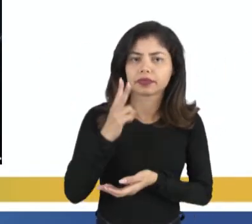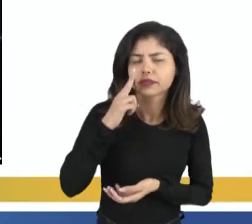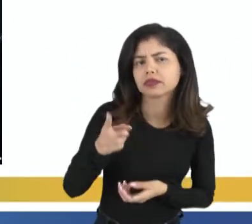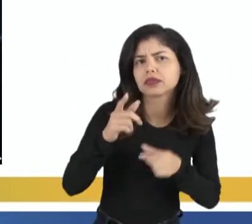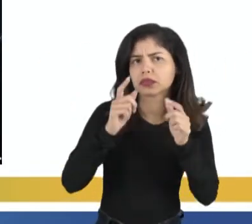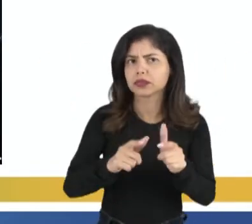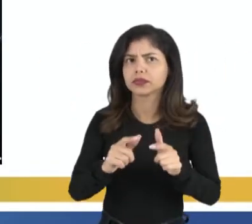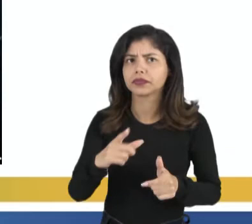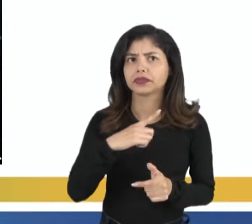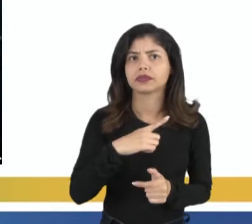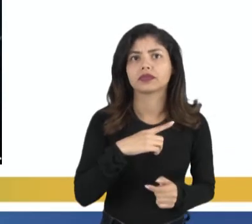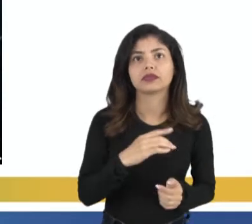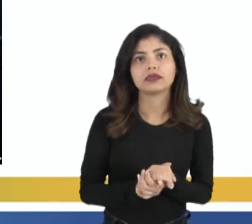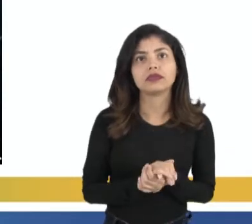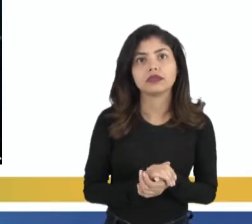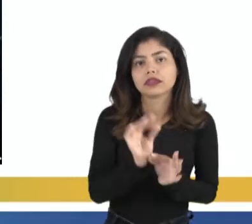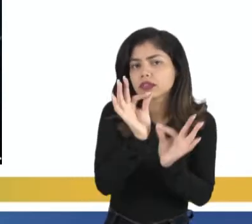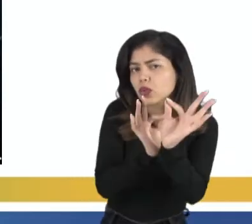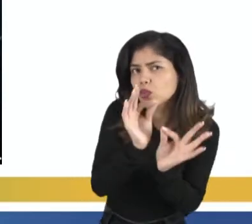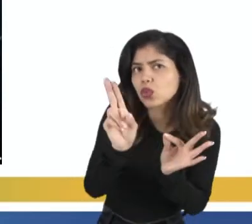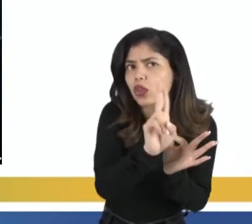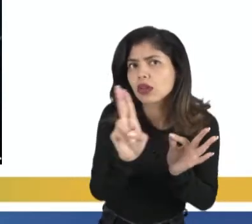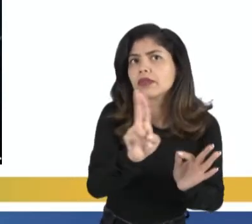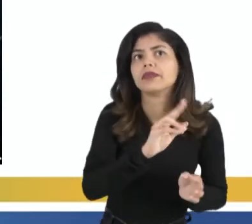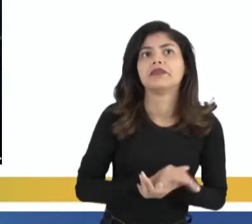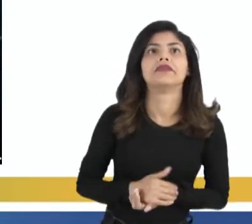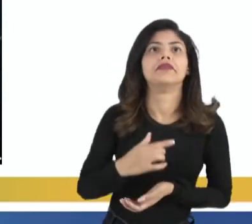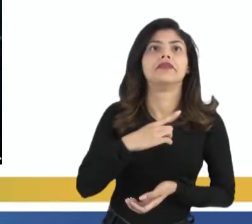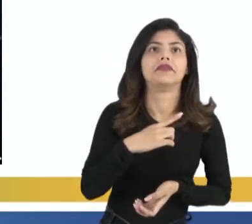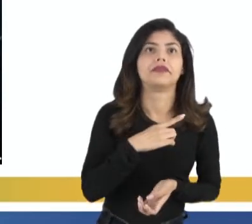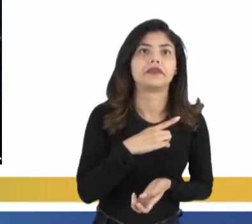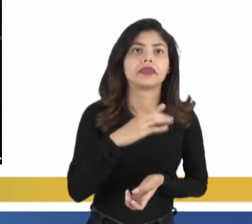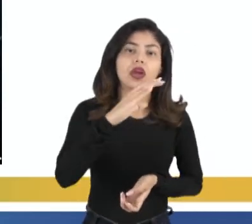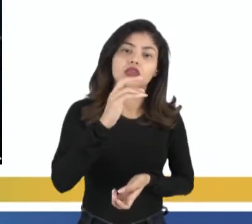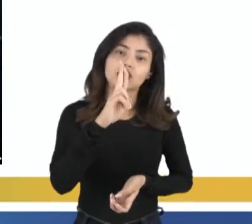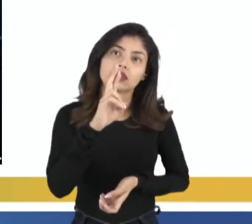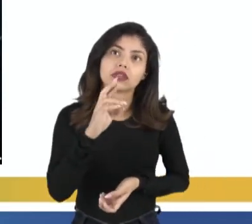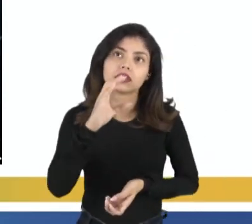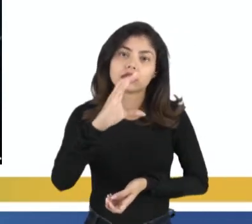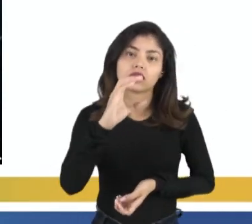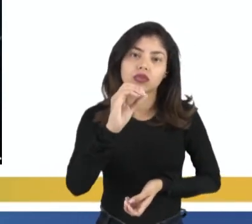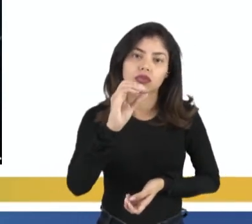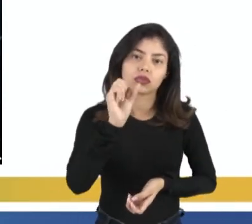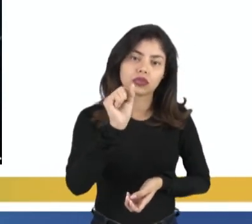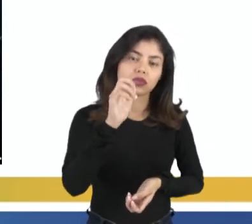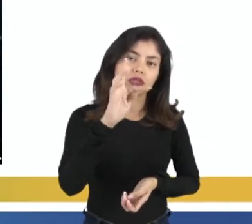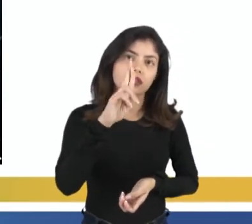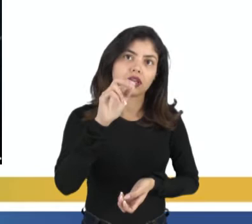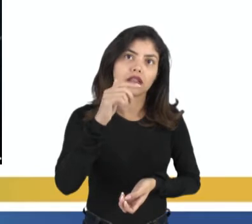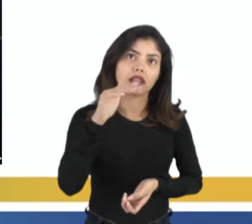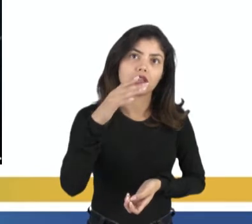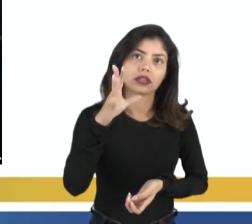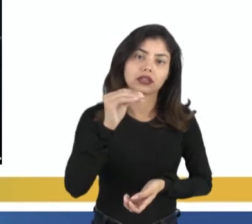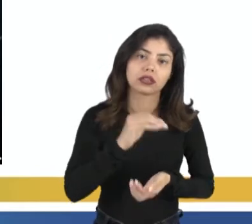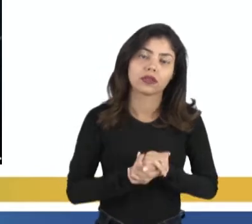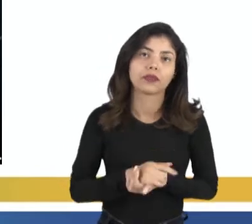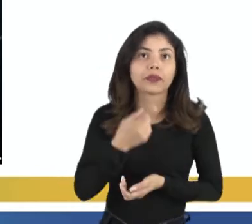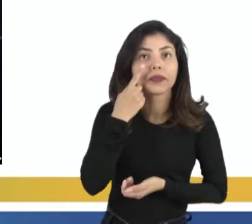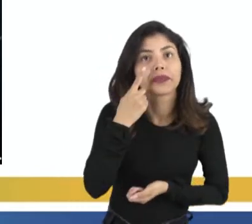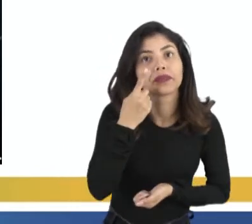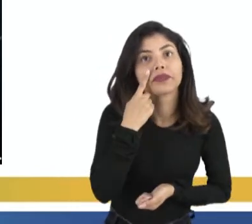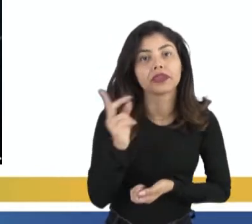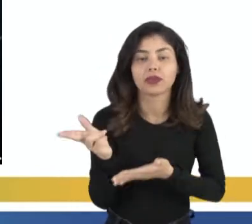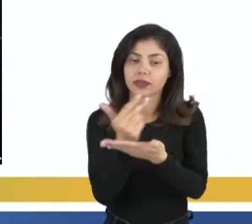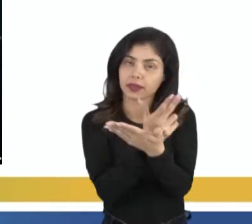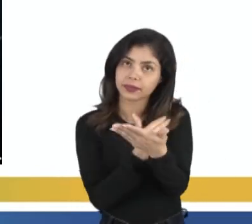para ver onde é que ela tava para gente deduzir o nome dela ou então Tem uma constelação nessa constelação aí constelação de Centaurus você